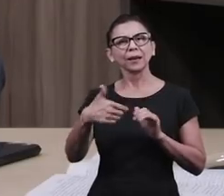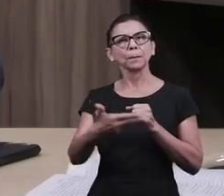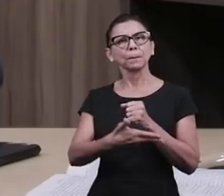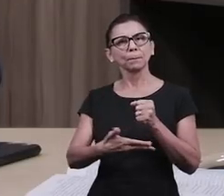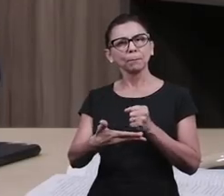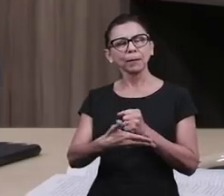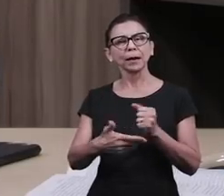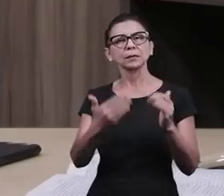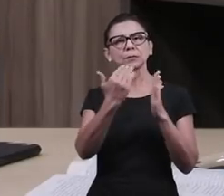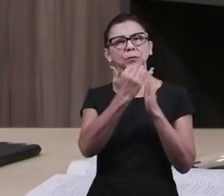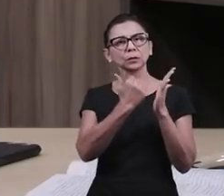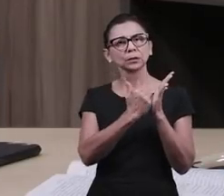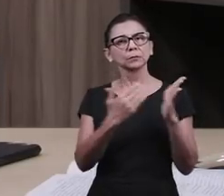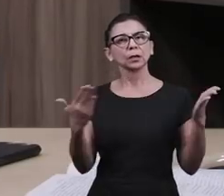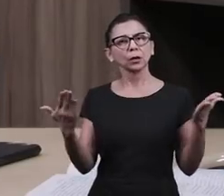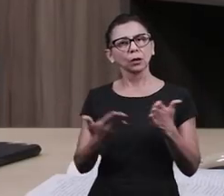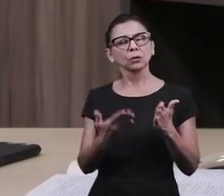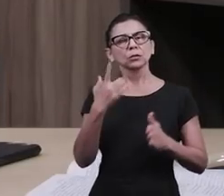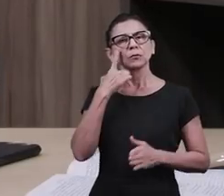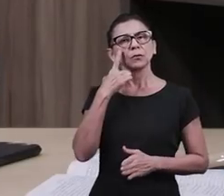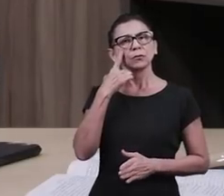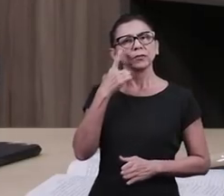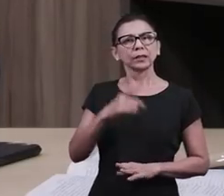o programa de hoje. E que diz assim: